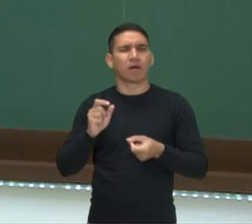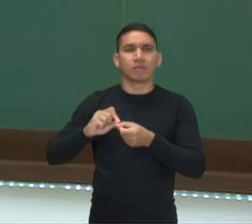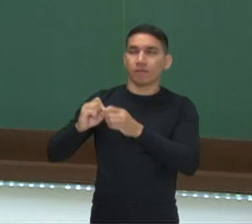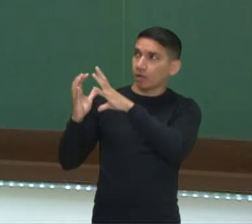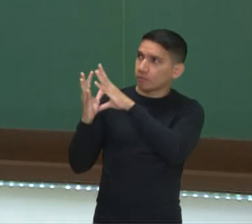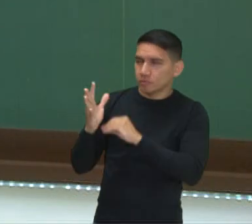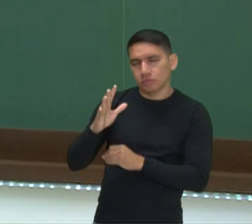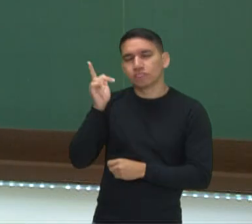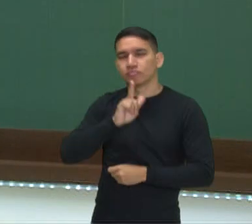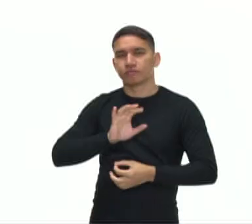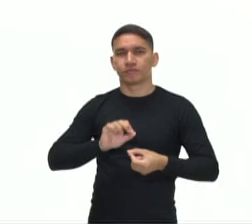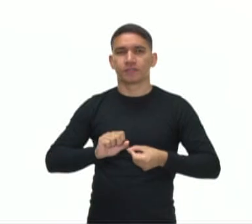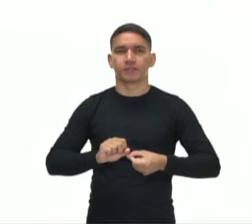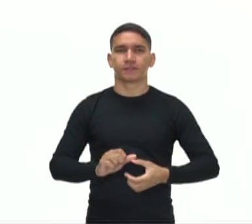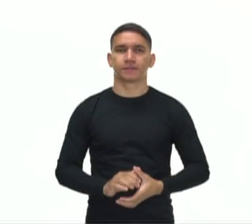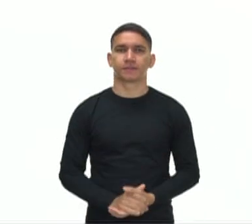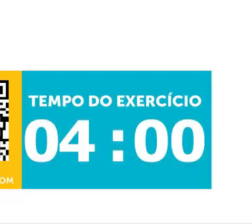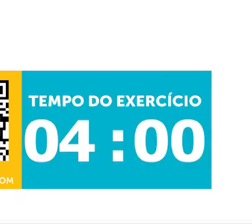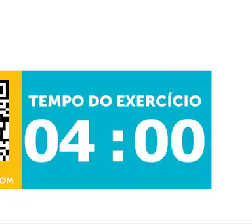você consegue resolver.